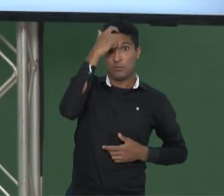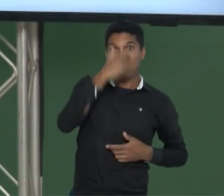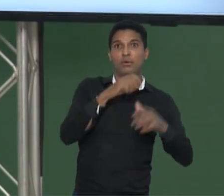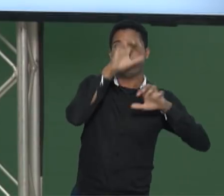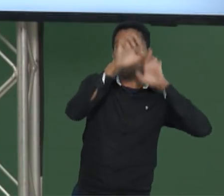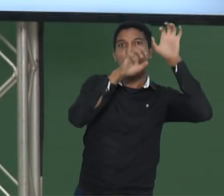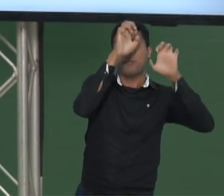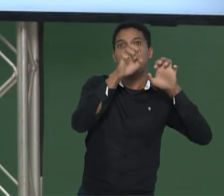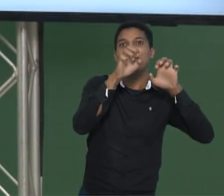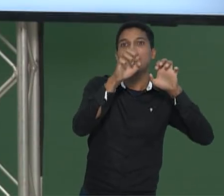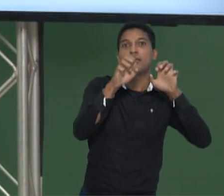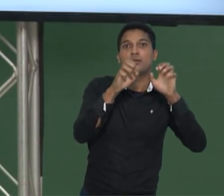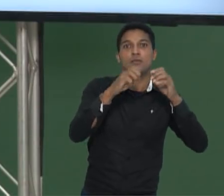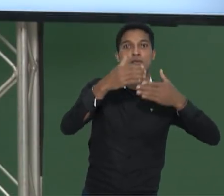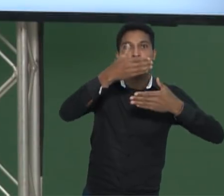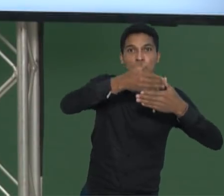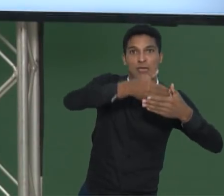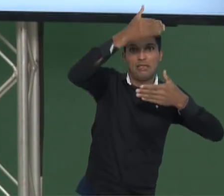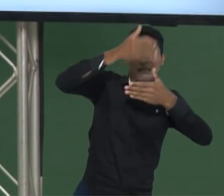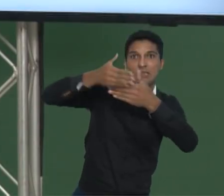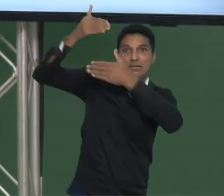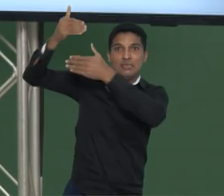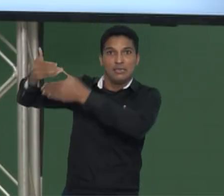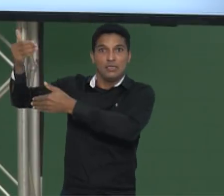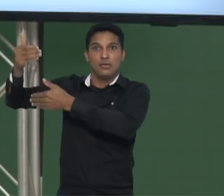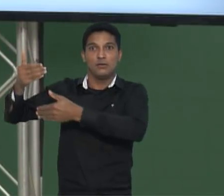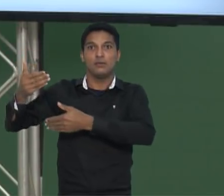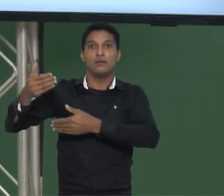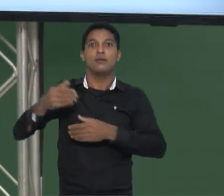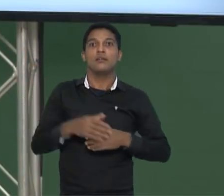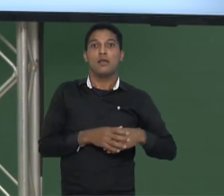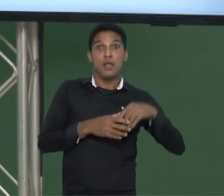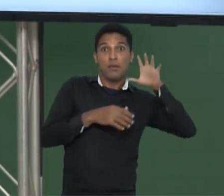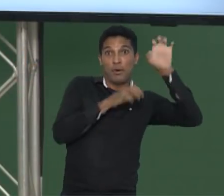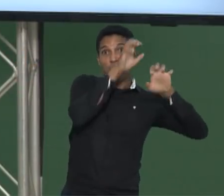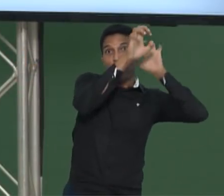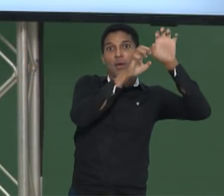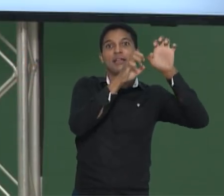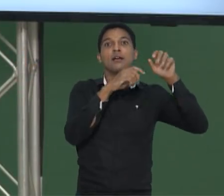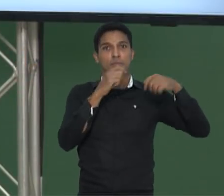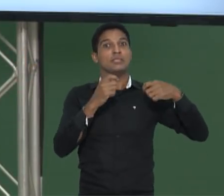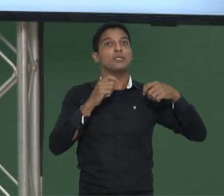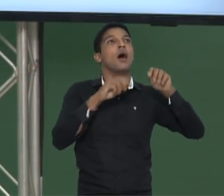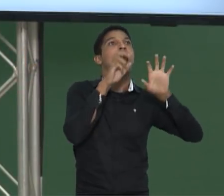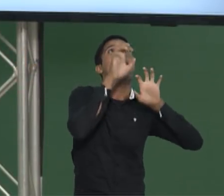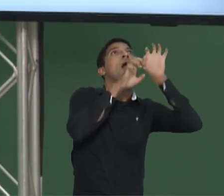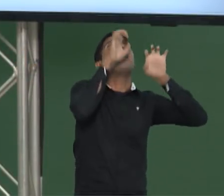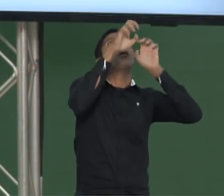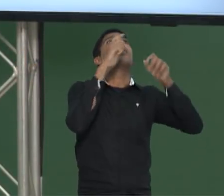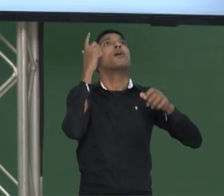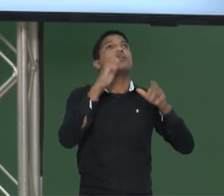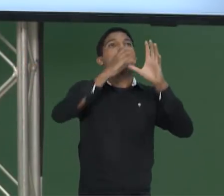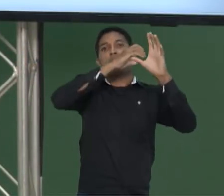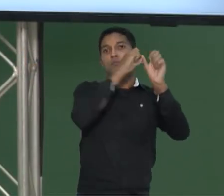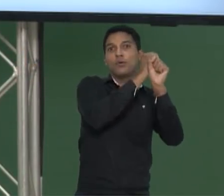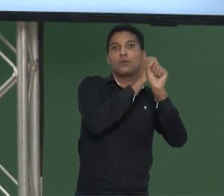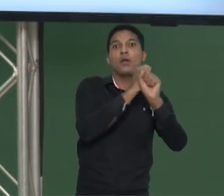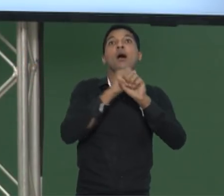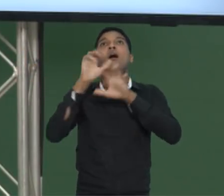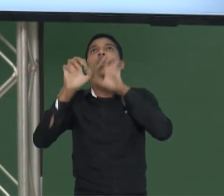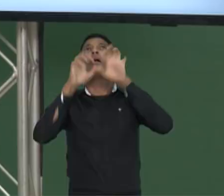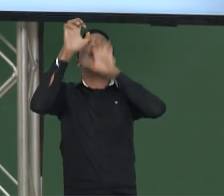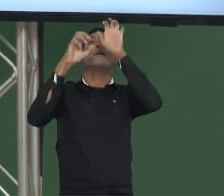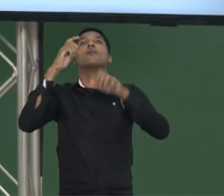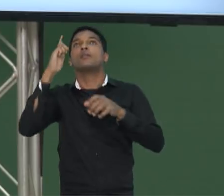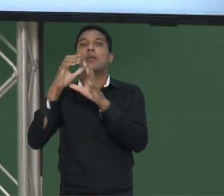nas 3 provas. E ele vai pontuar em cada uma dessas provas. No final, a medalha